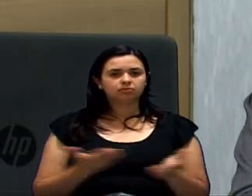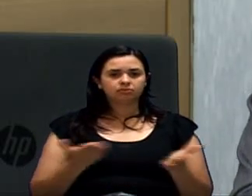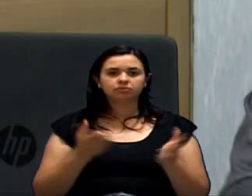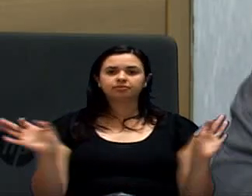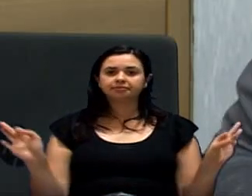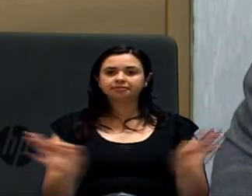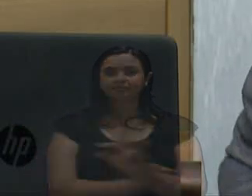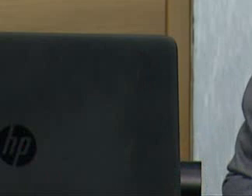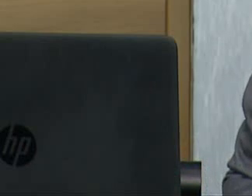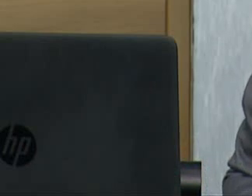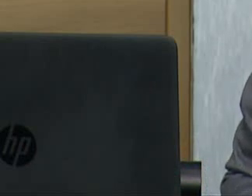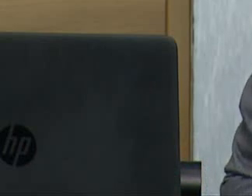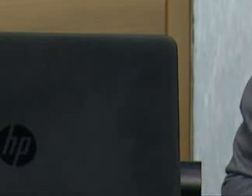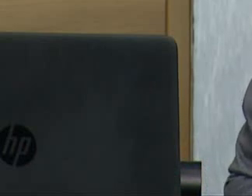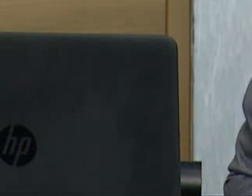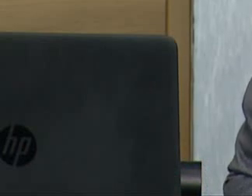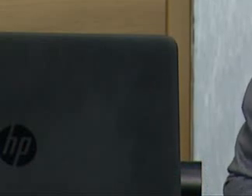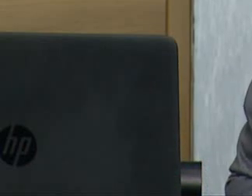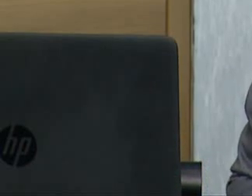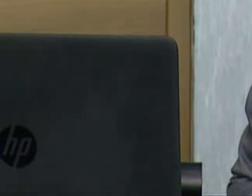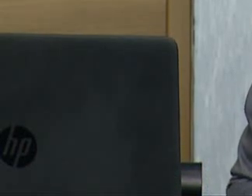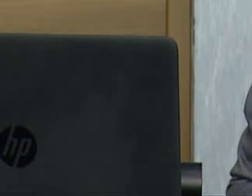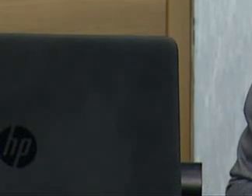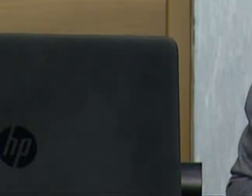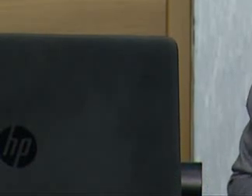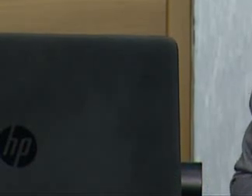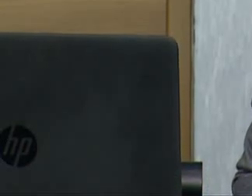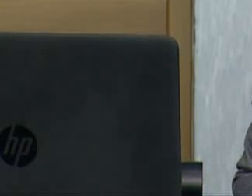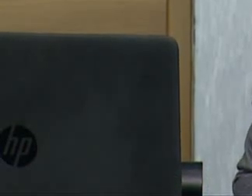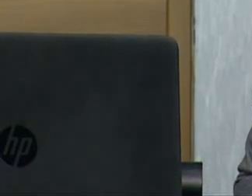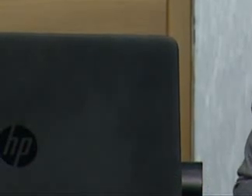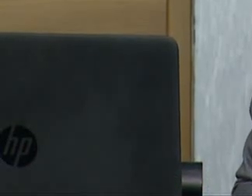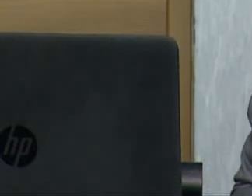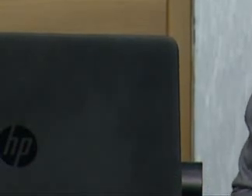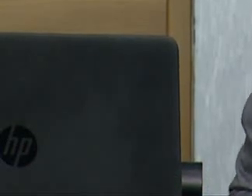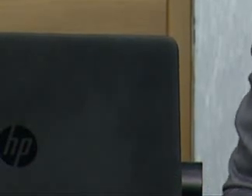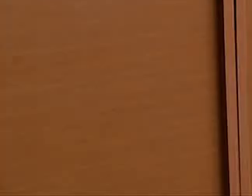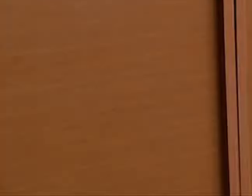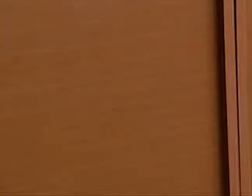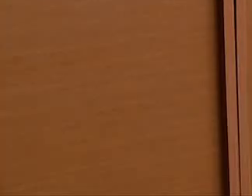declaro encerrado essa sessão. Tá? Boa tarde a todos, fiquem com Deus e até terça-feira.